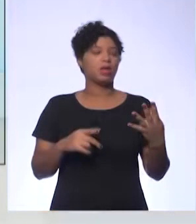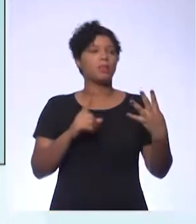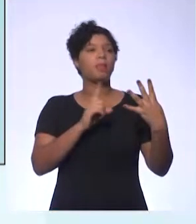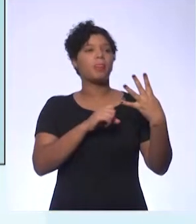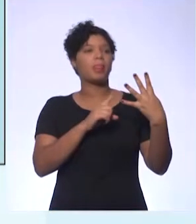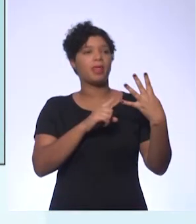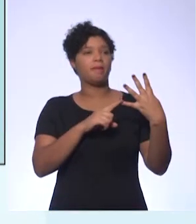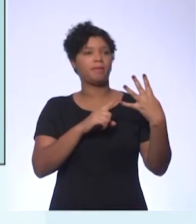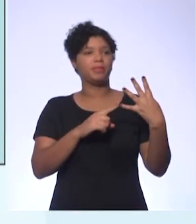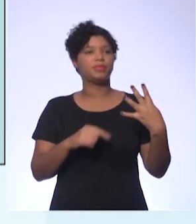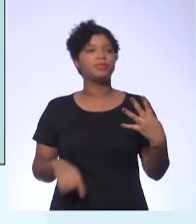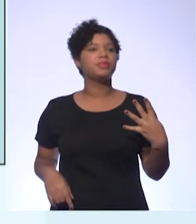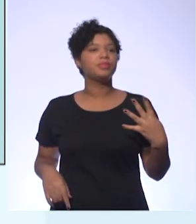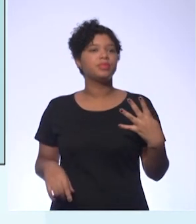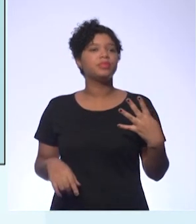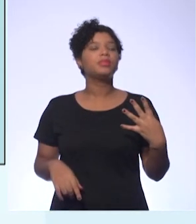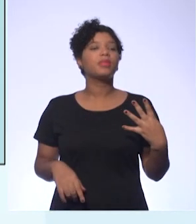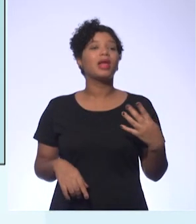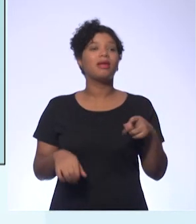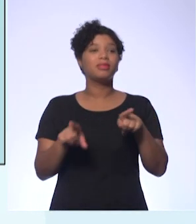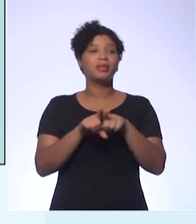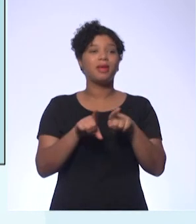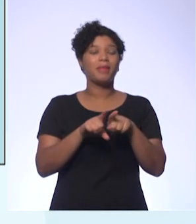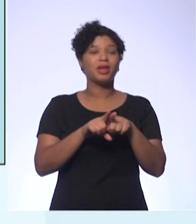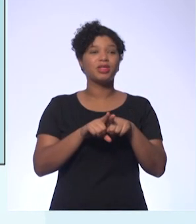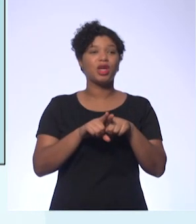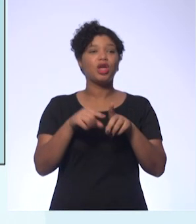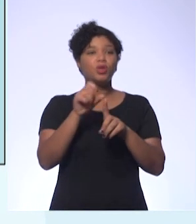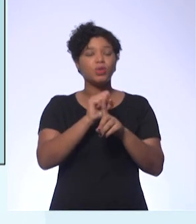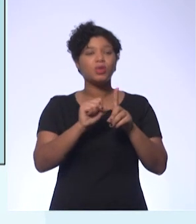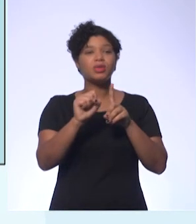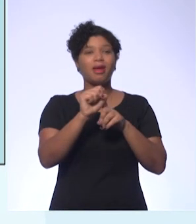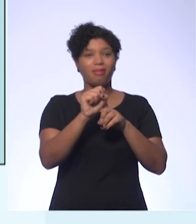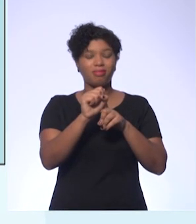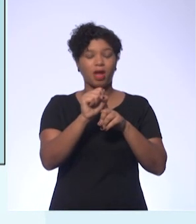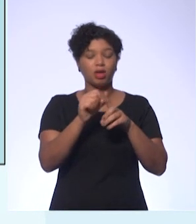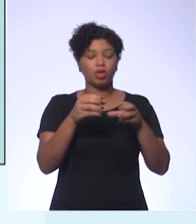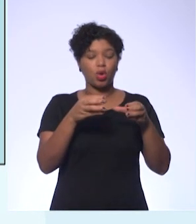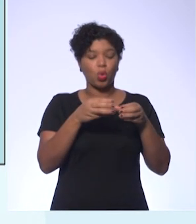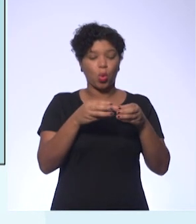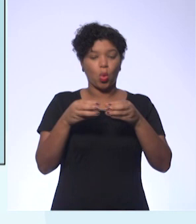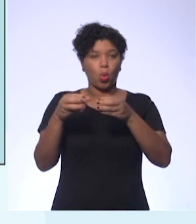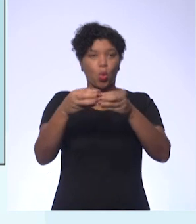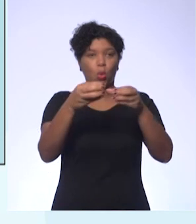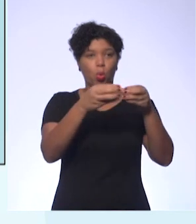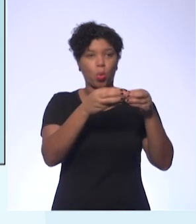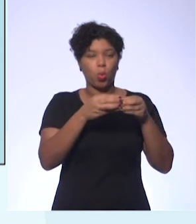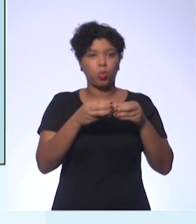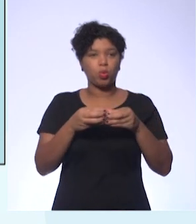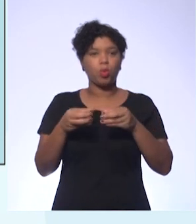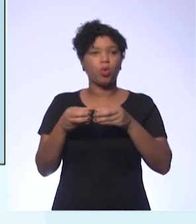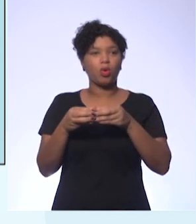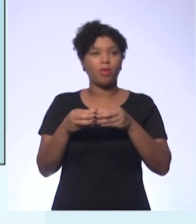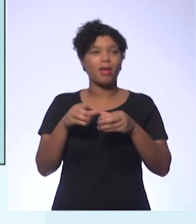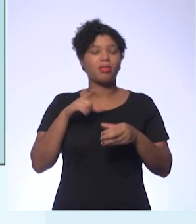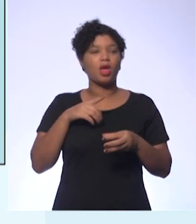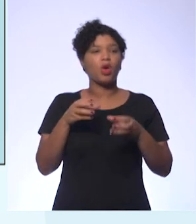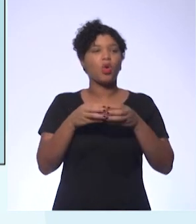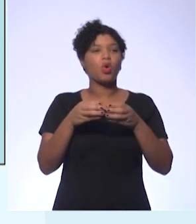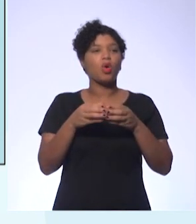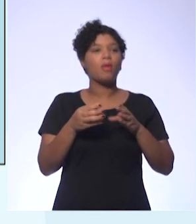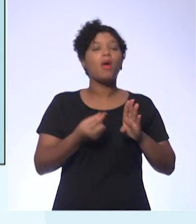falar sobre isso, que é a organização da sociedade em novos grupos sociais, né? Agora nós temos a burguesia